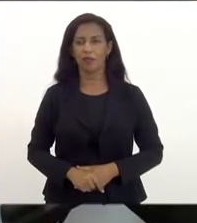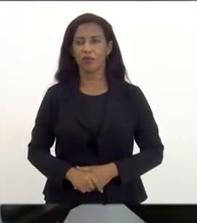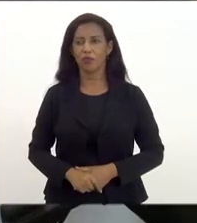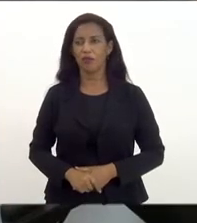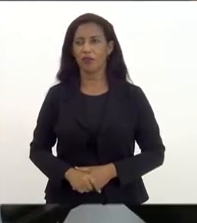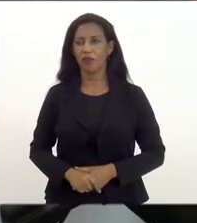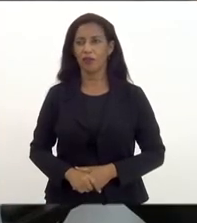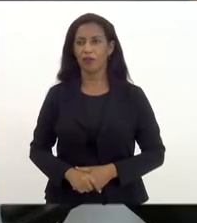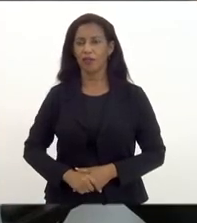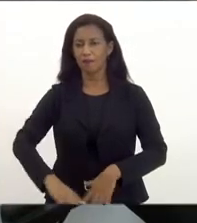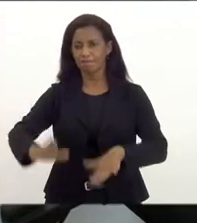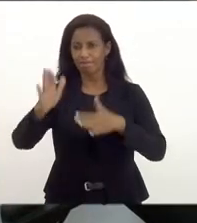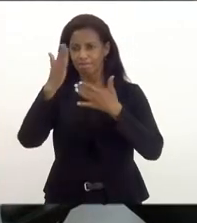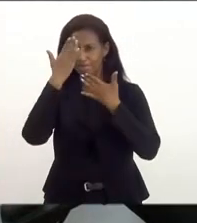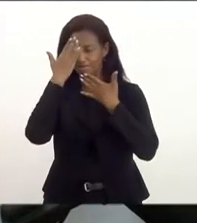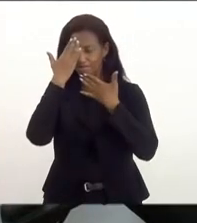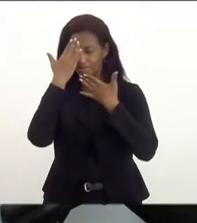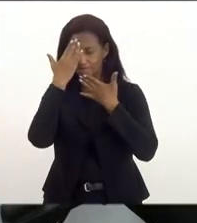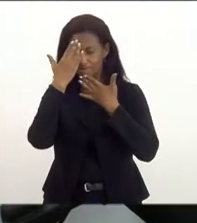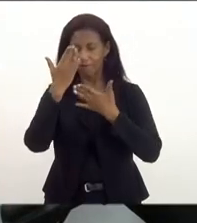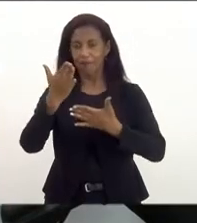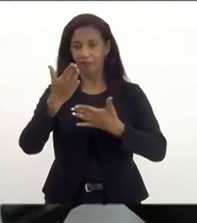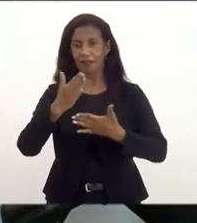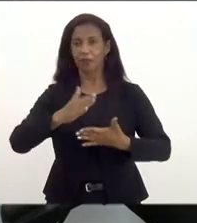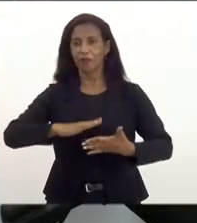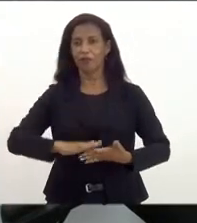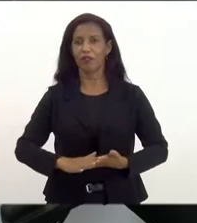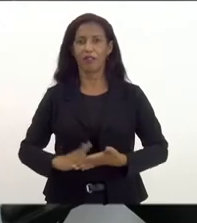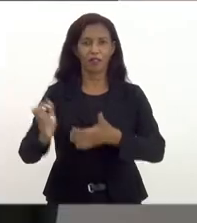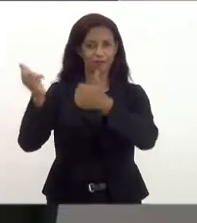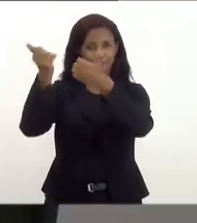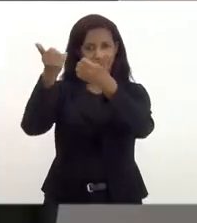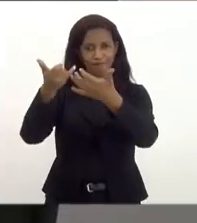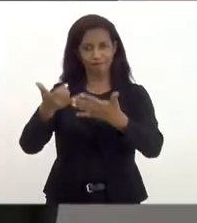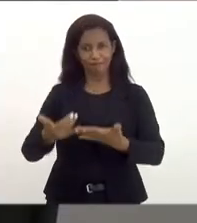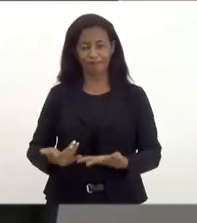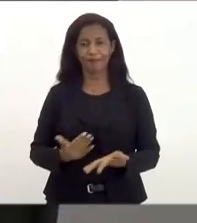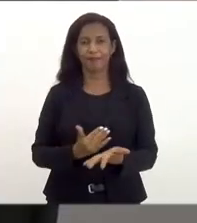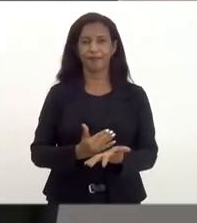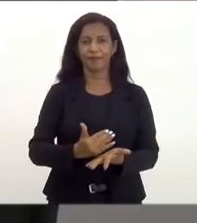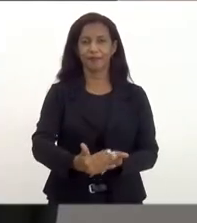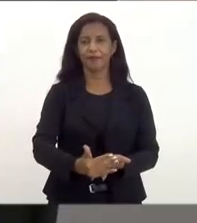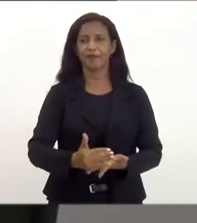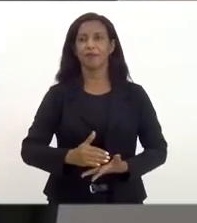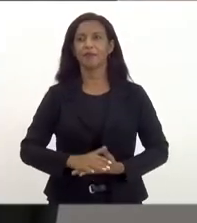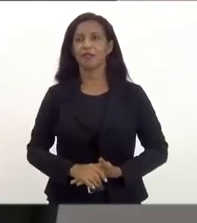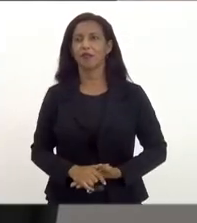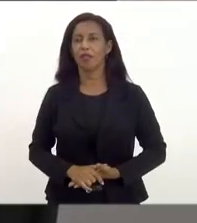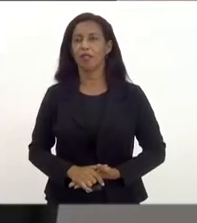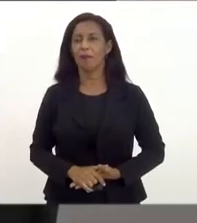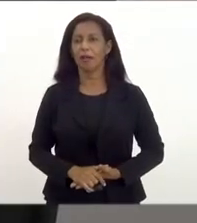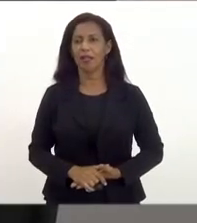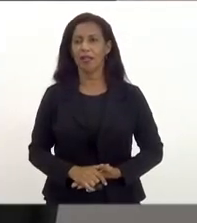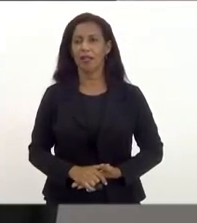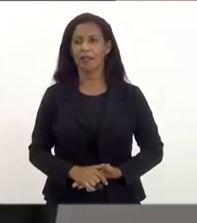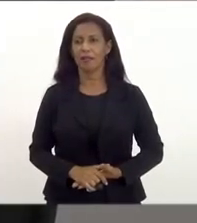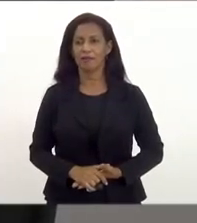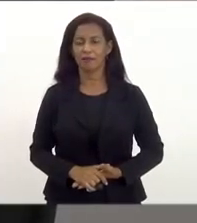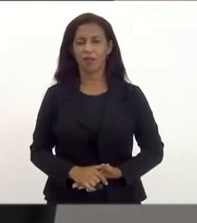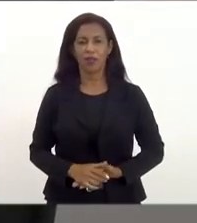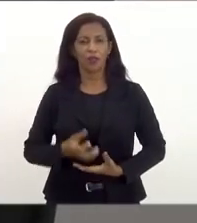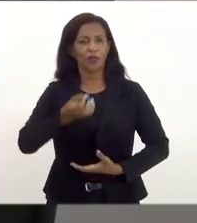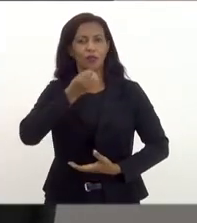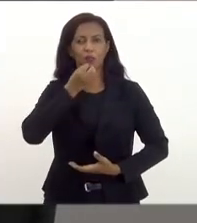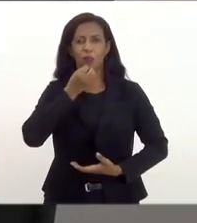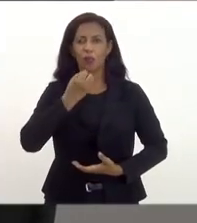muito obrigada secretário pelas pelos esclarecimentos iniciais né porque a gente acha que ainda vai trocar muito